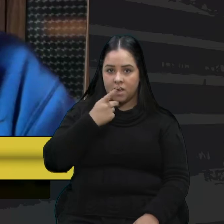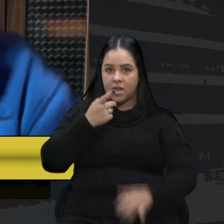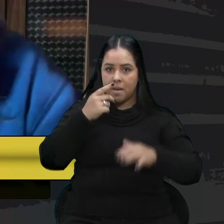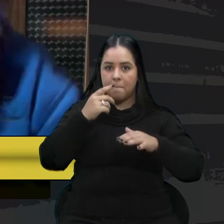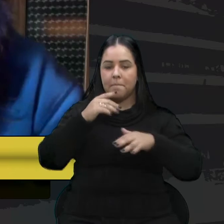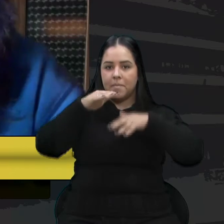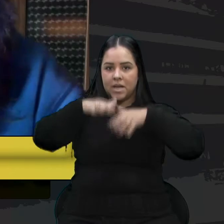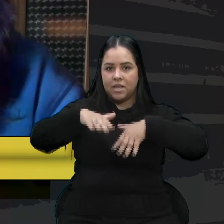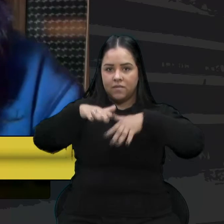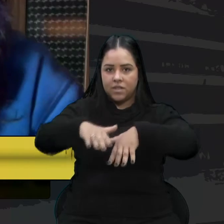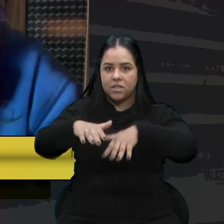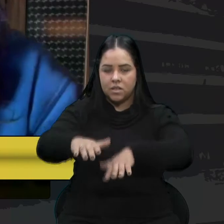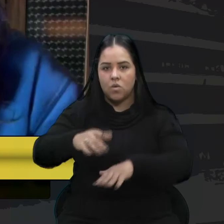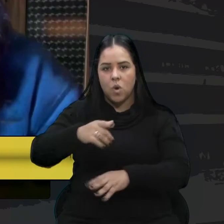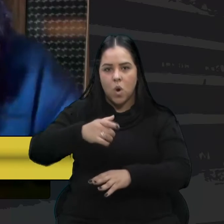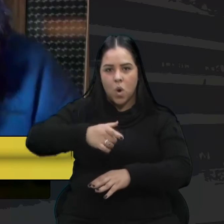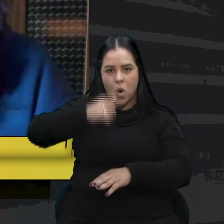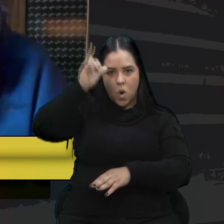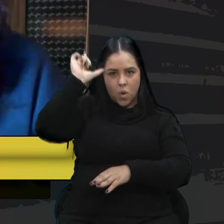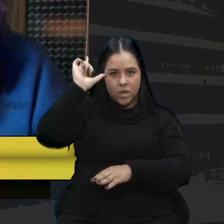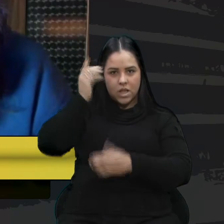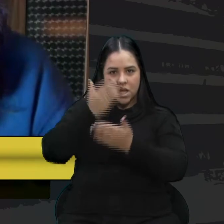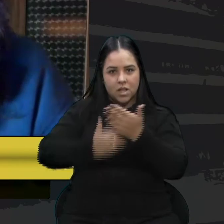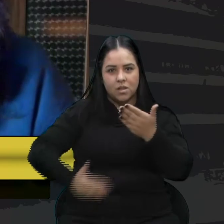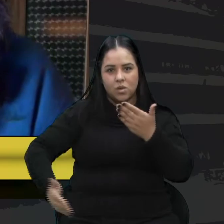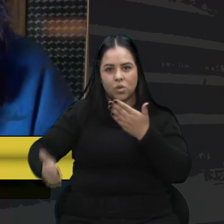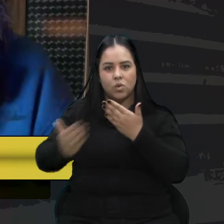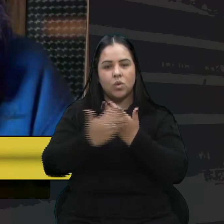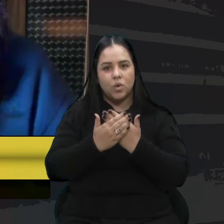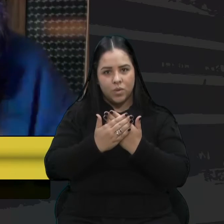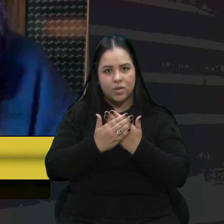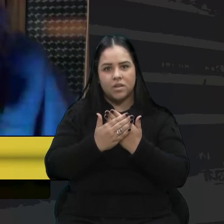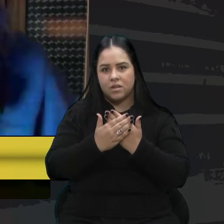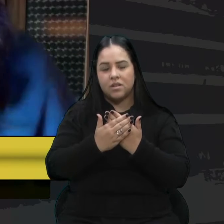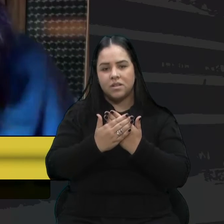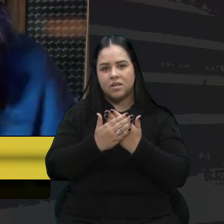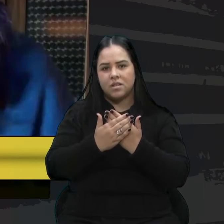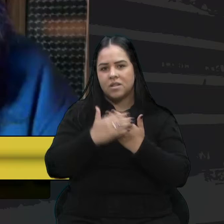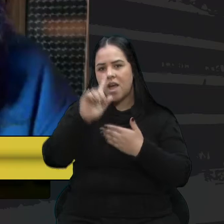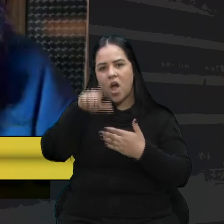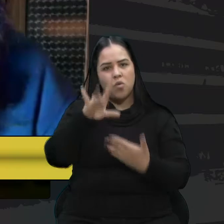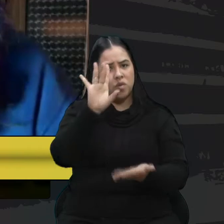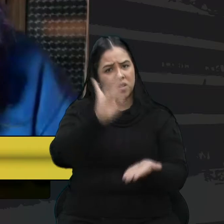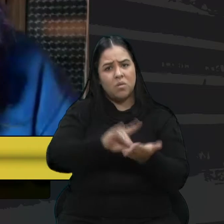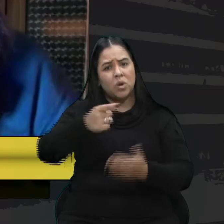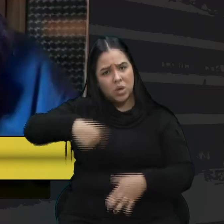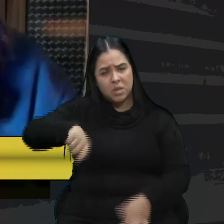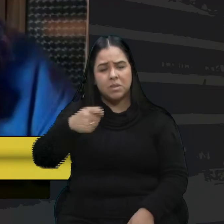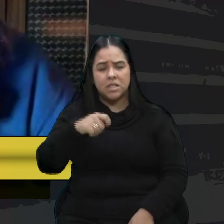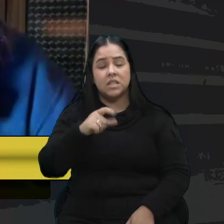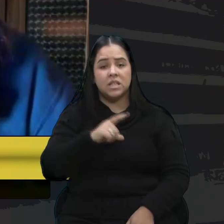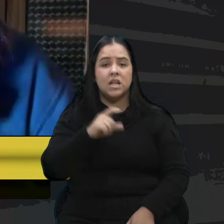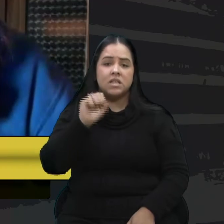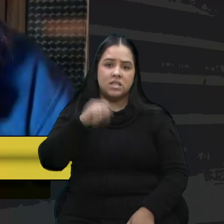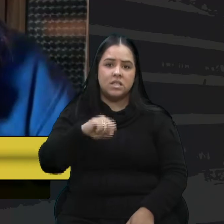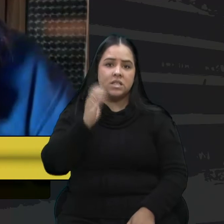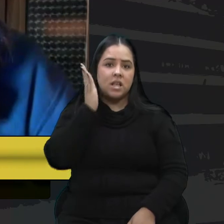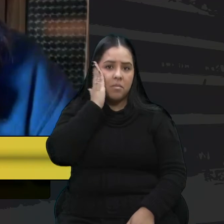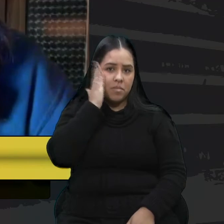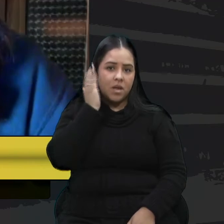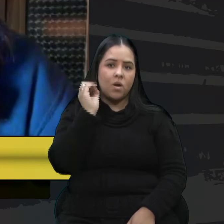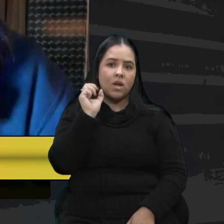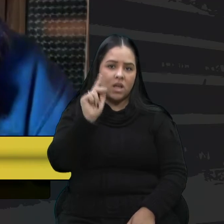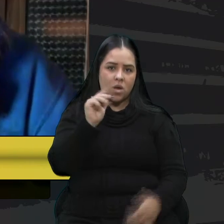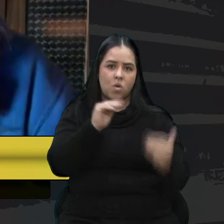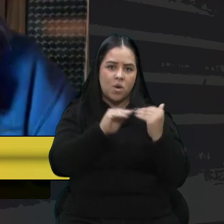manifestações de ontem, todas elas são legítimas, a gente tem que reconhecer. Mas, no entanto,